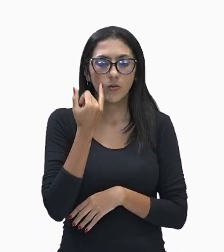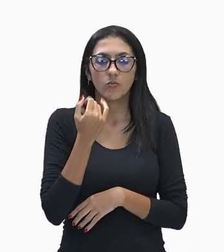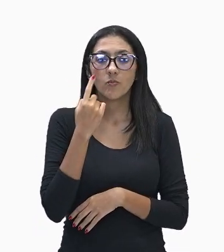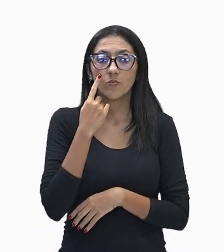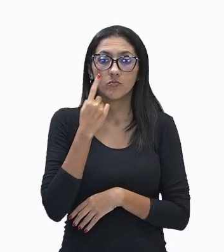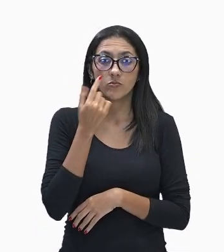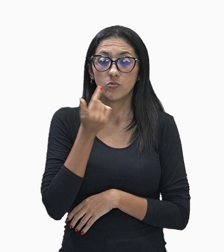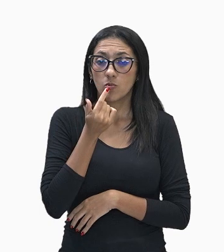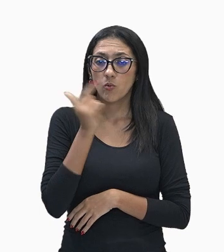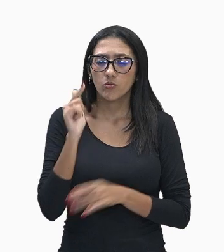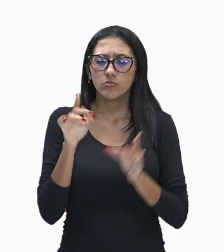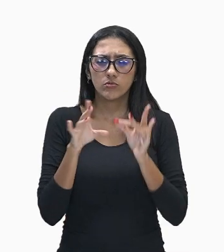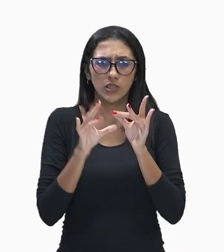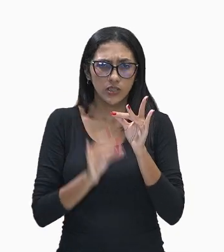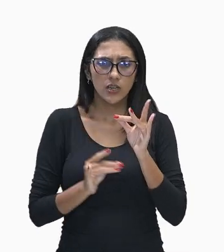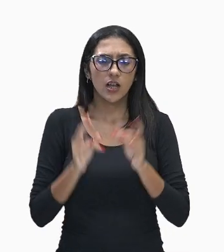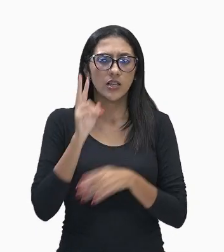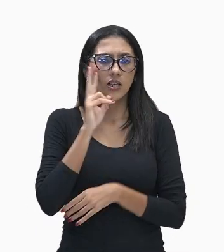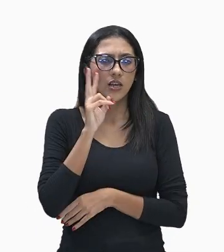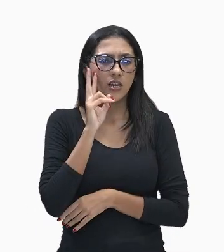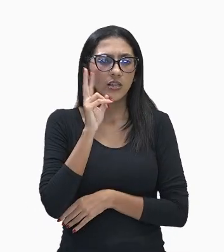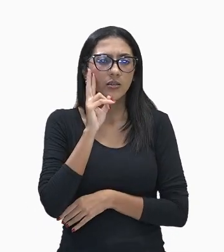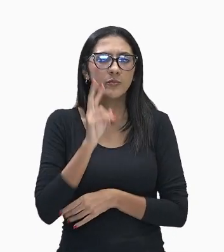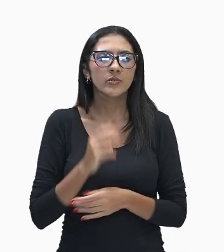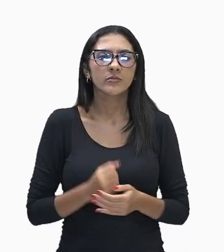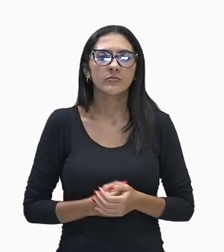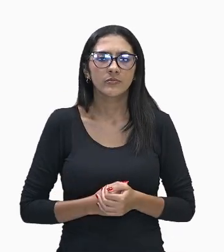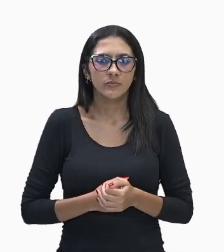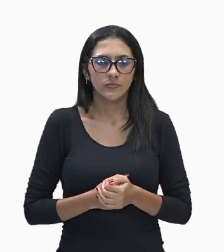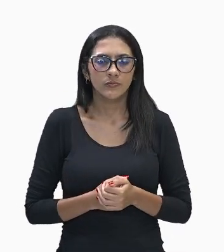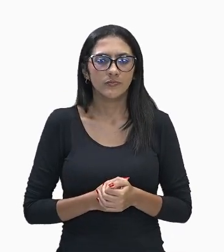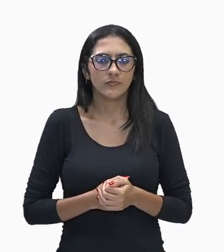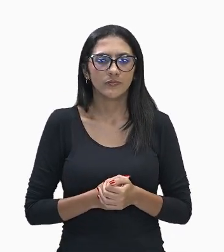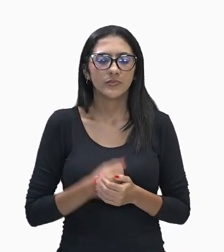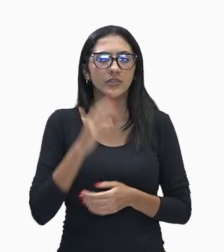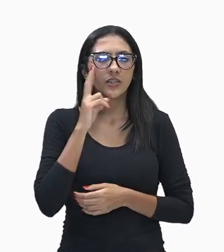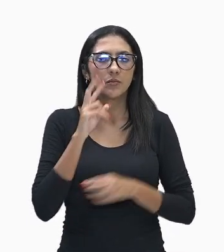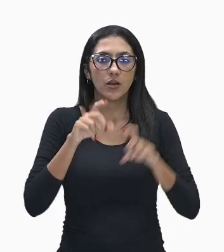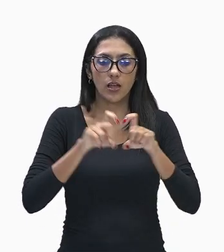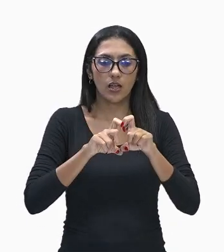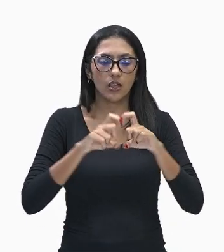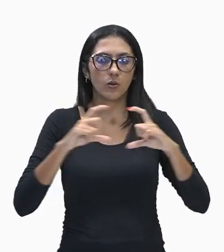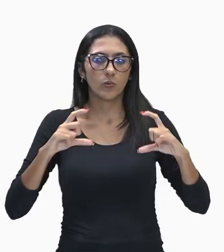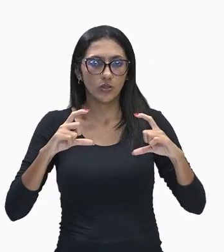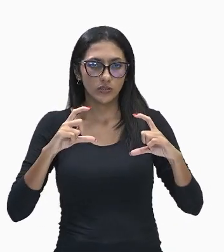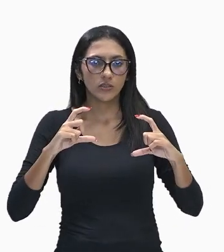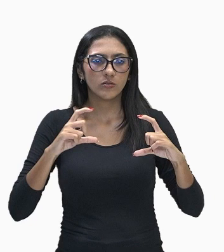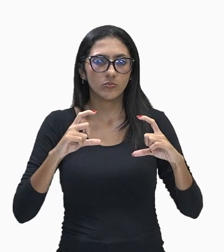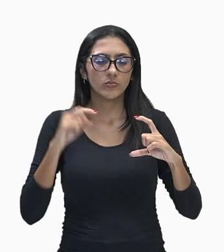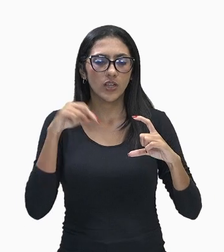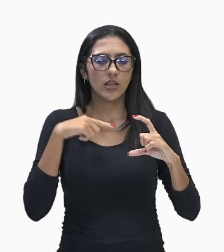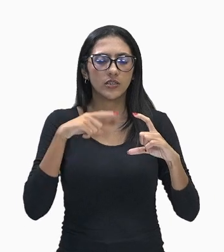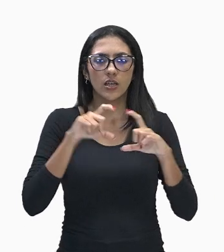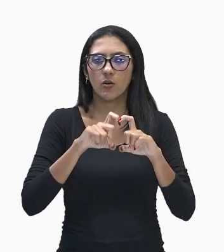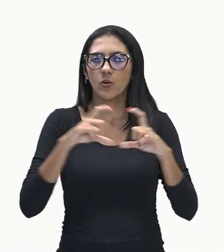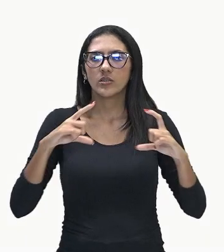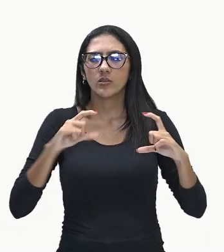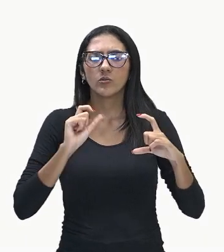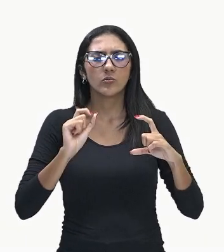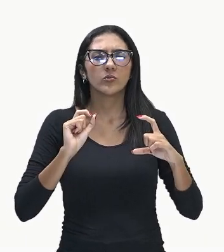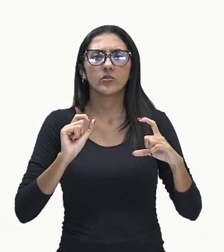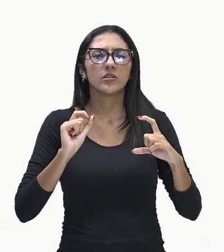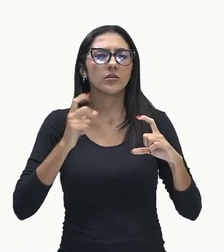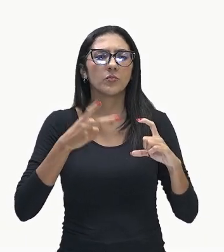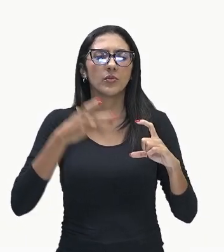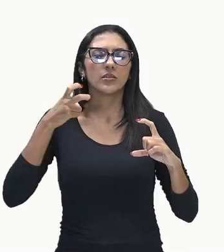observação. Você lembra? Onde dizia o quê? Que nesta equação aí, tá? O que acontecia?